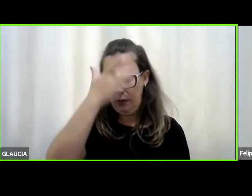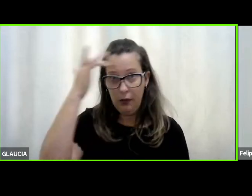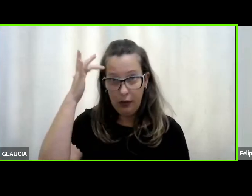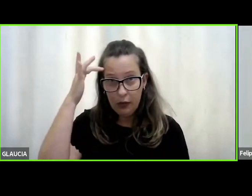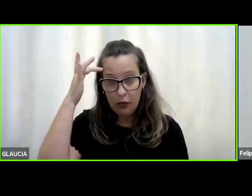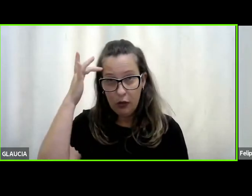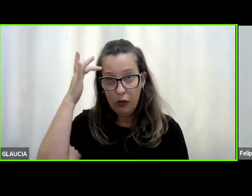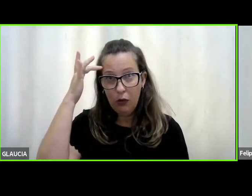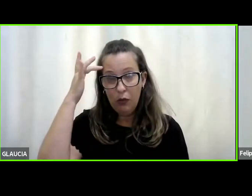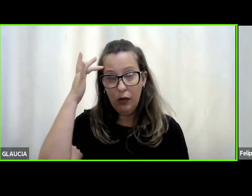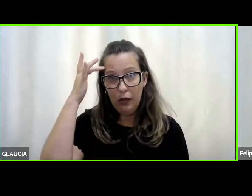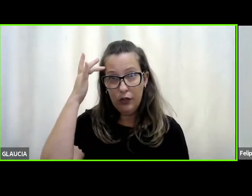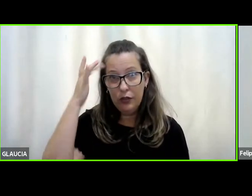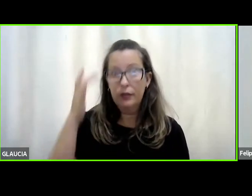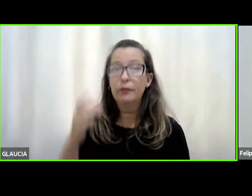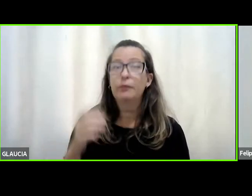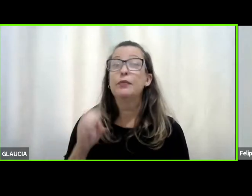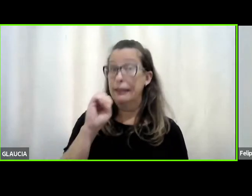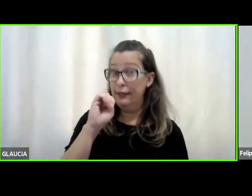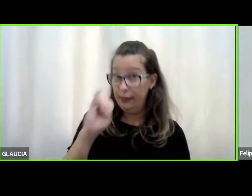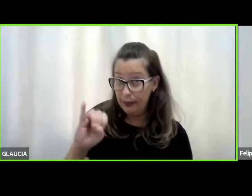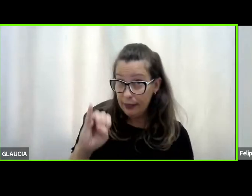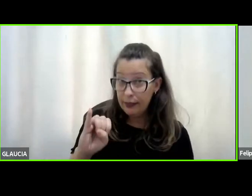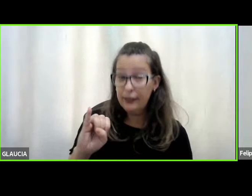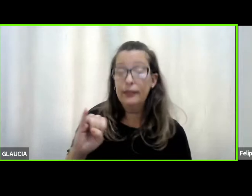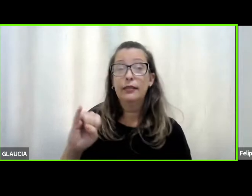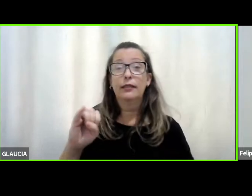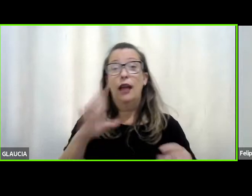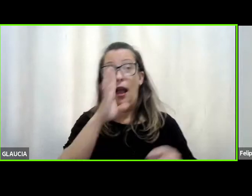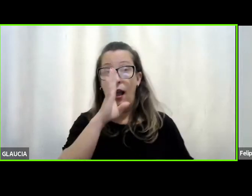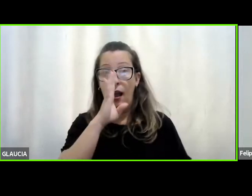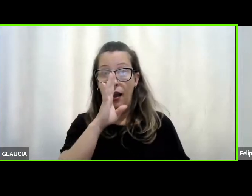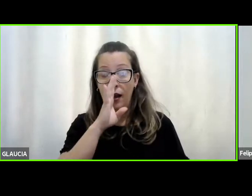quando a audiência era baixa, né? E aí também entra